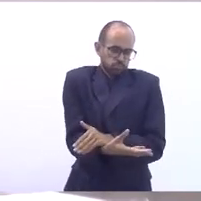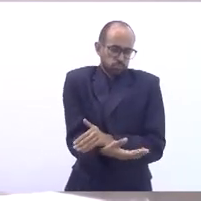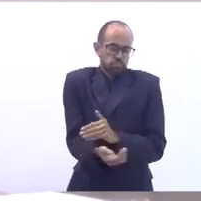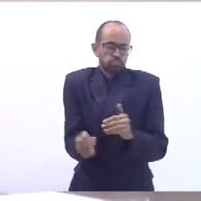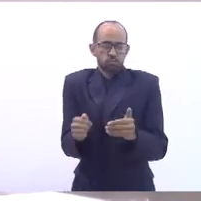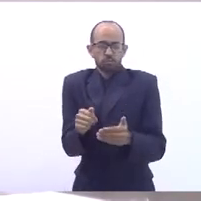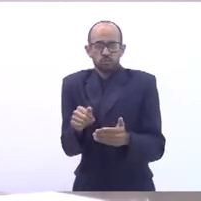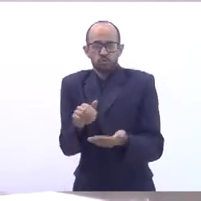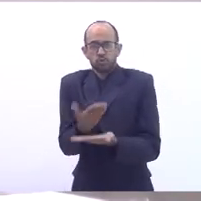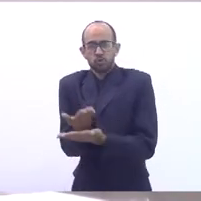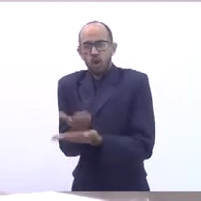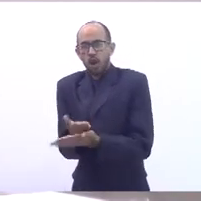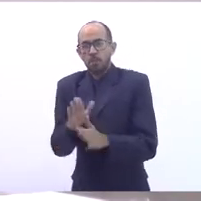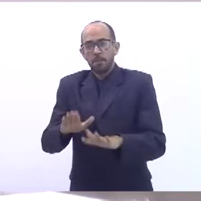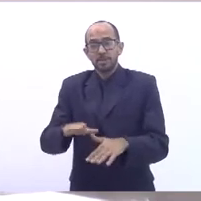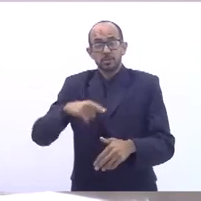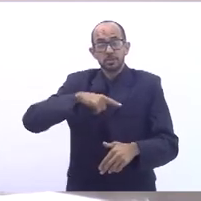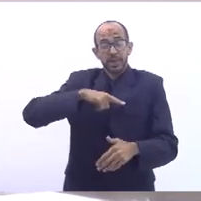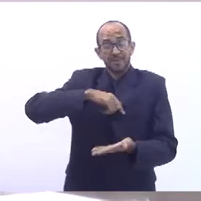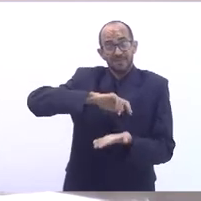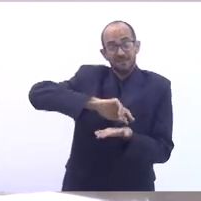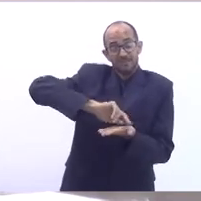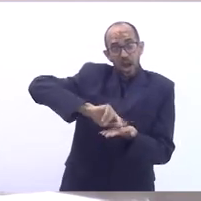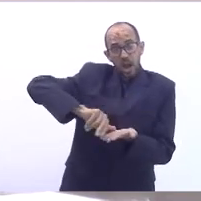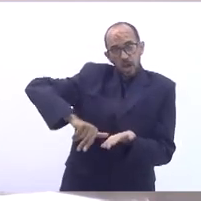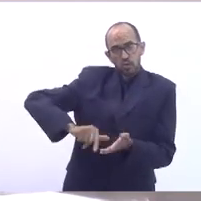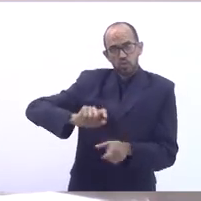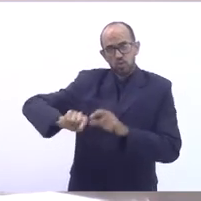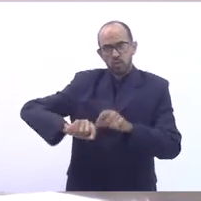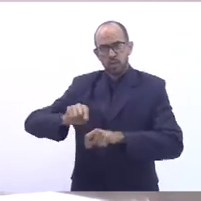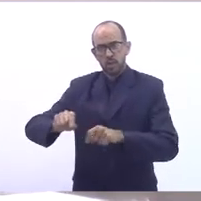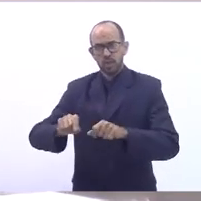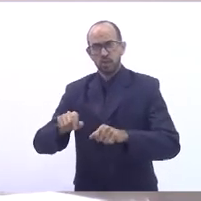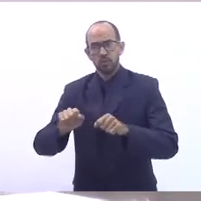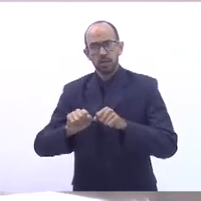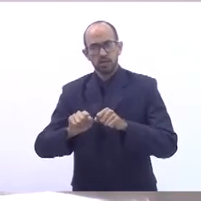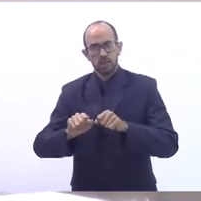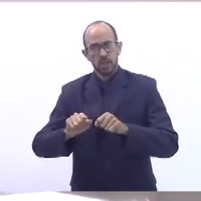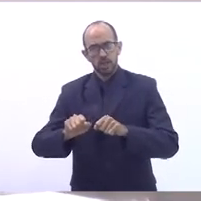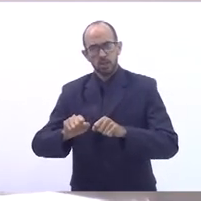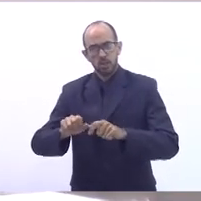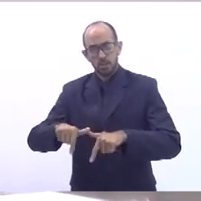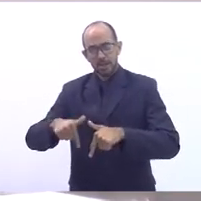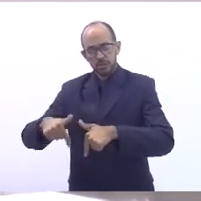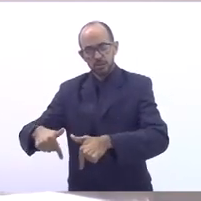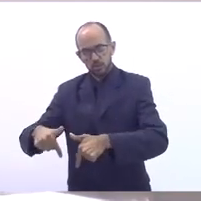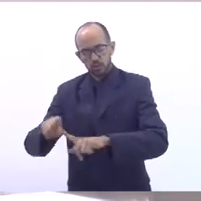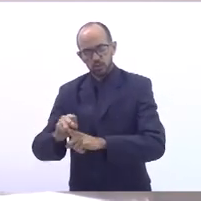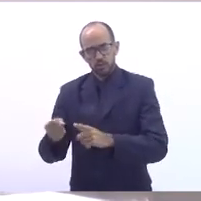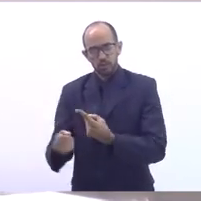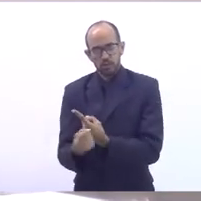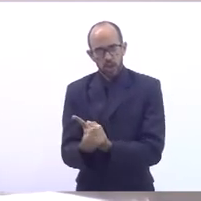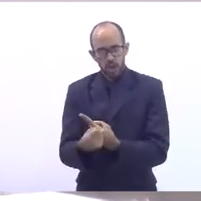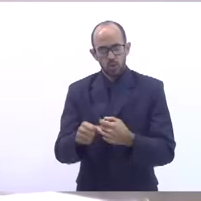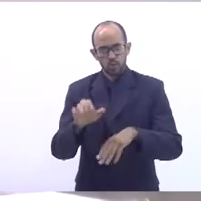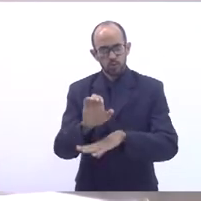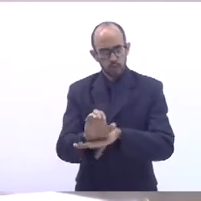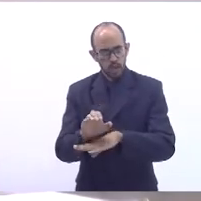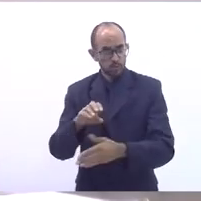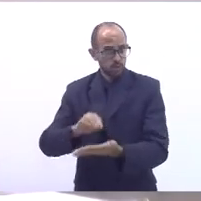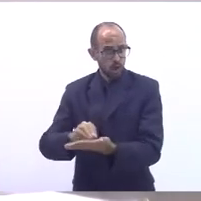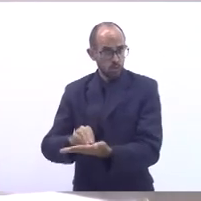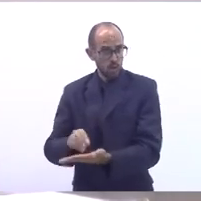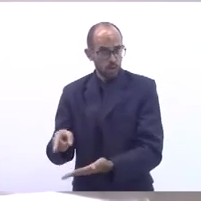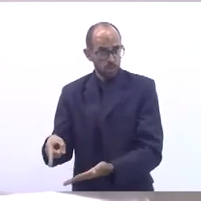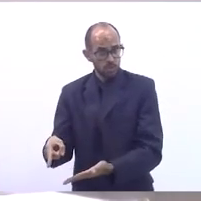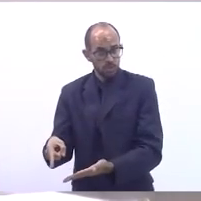golfistas variados mas tem muitos outros que estão simplesmente fazendo uma ação social a onde o estado é urgente